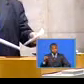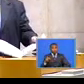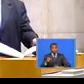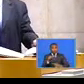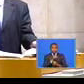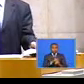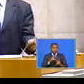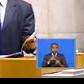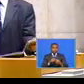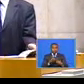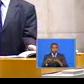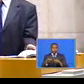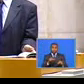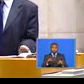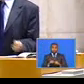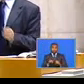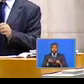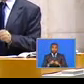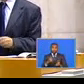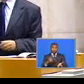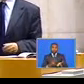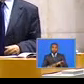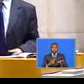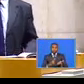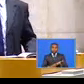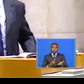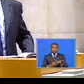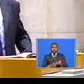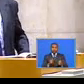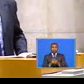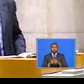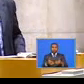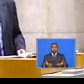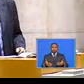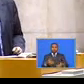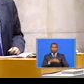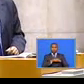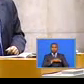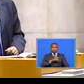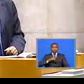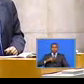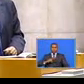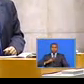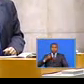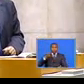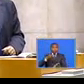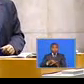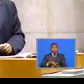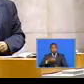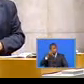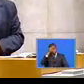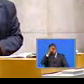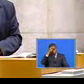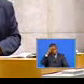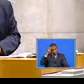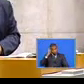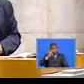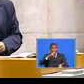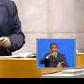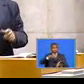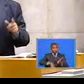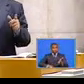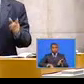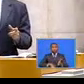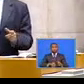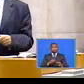de metas, como existe num acordo com o Ministério Público, que obrigou a prefeitura a assinar um